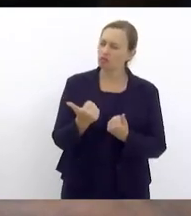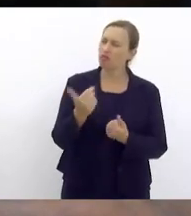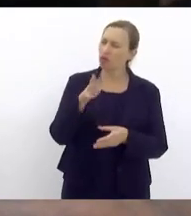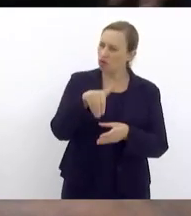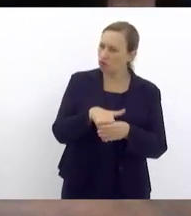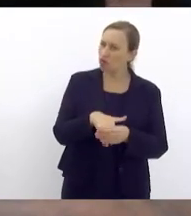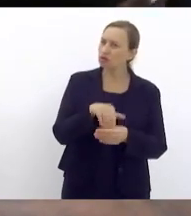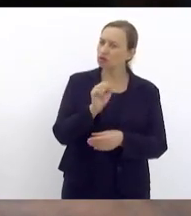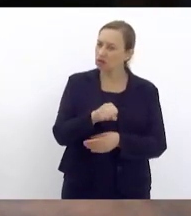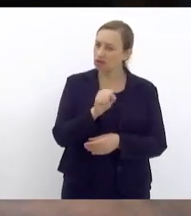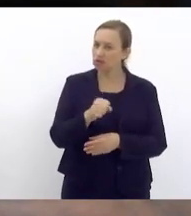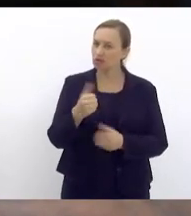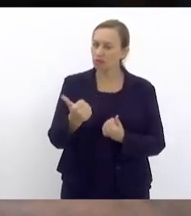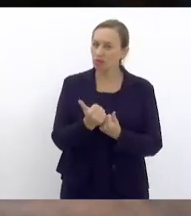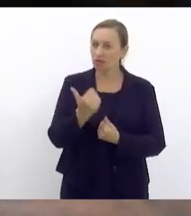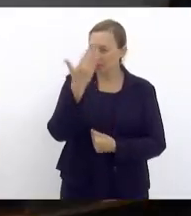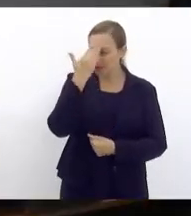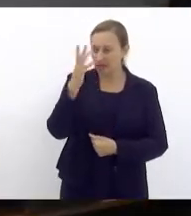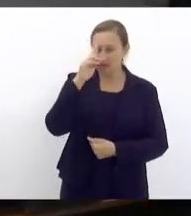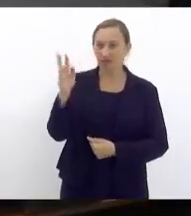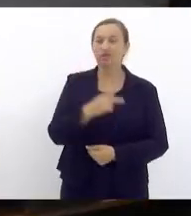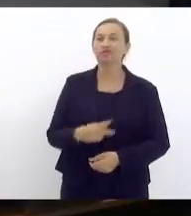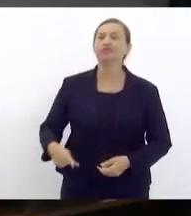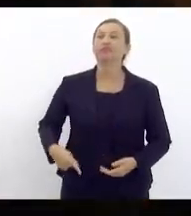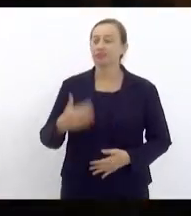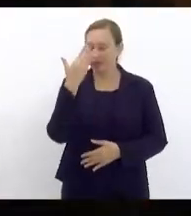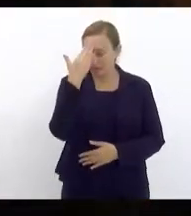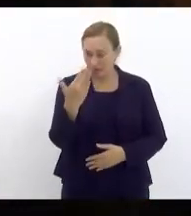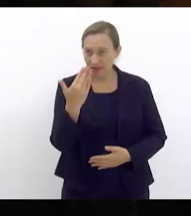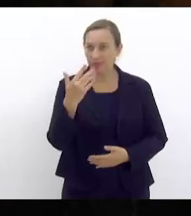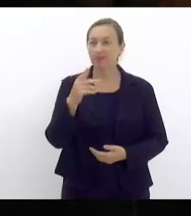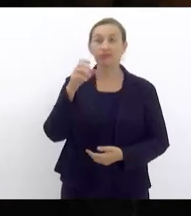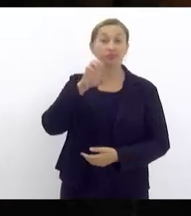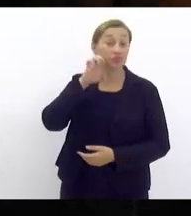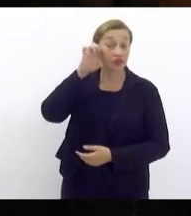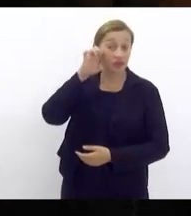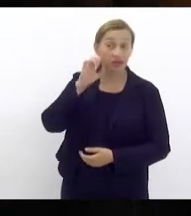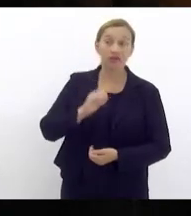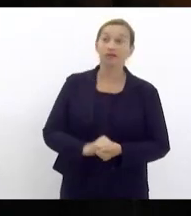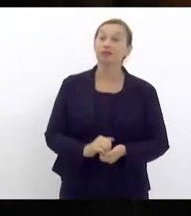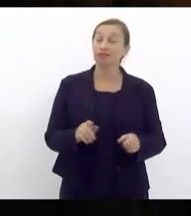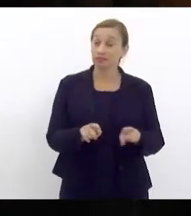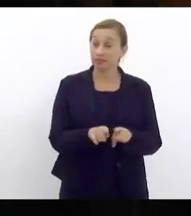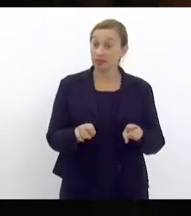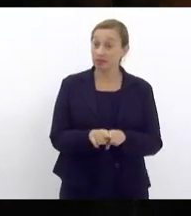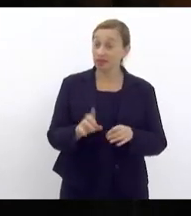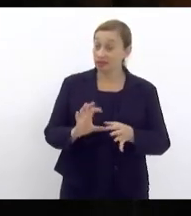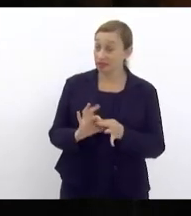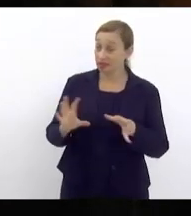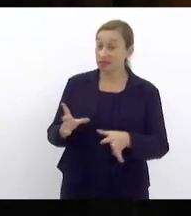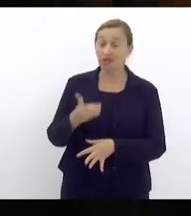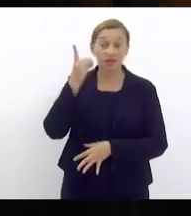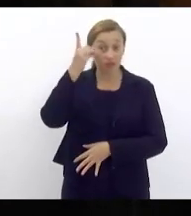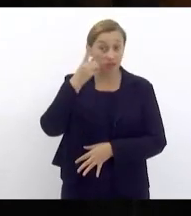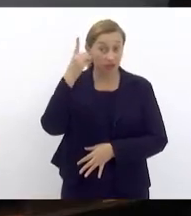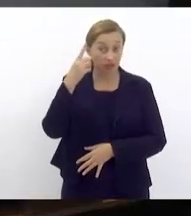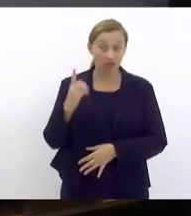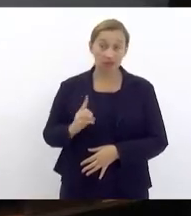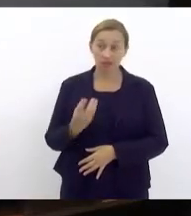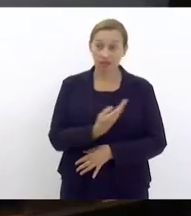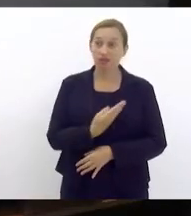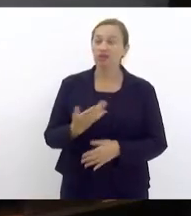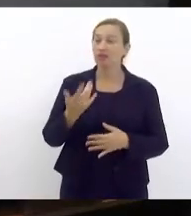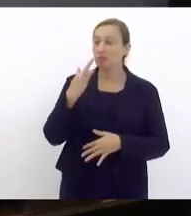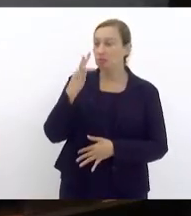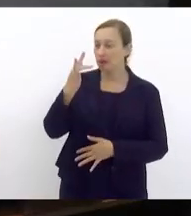favorável e também com todo meu apoio Obrigada Presidente muito obrigada Érica tá aqui morto também concedo a parte deputada Dani Balbi muito